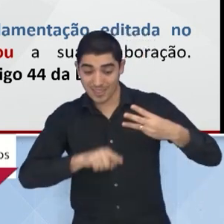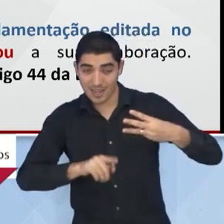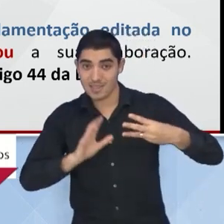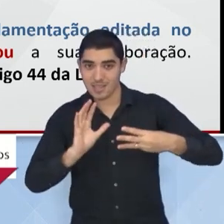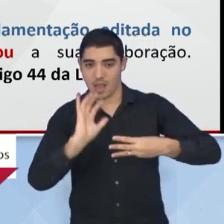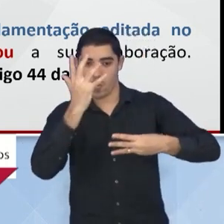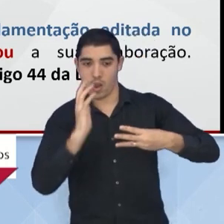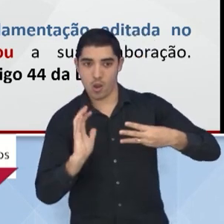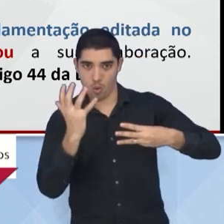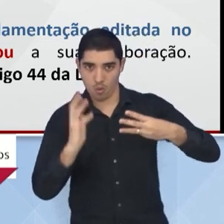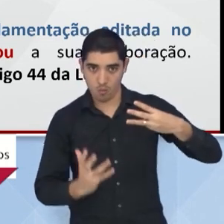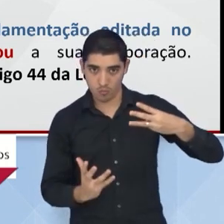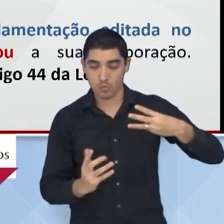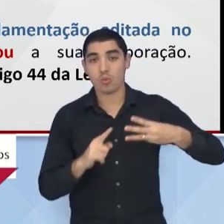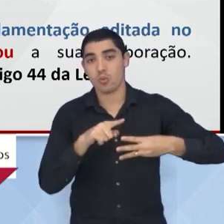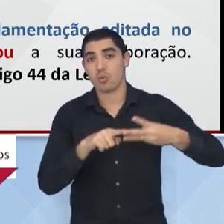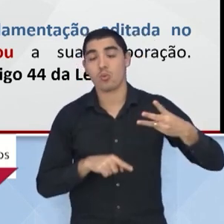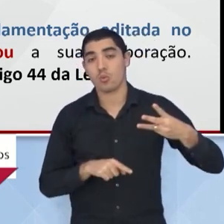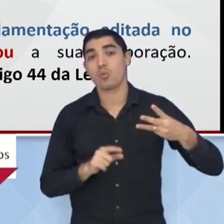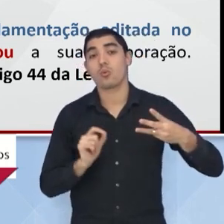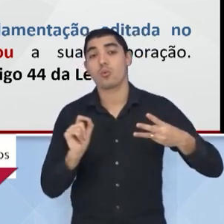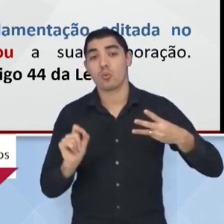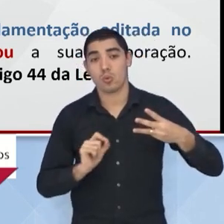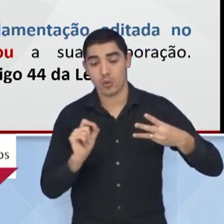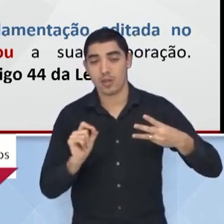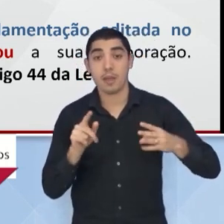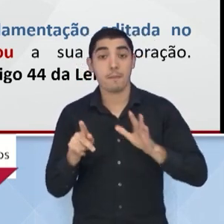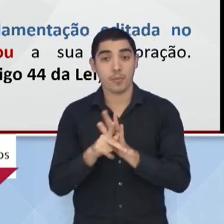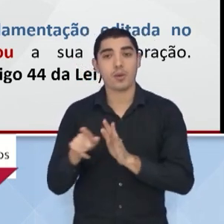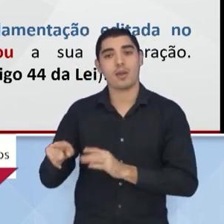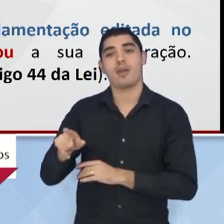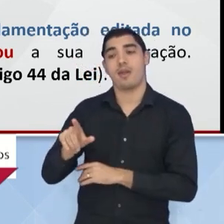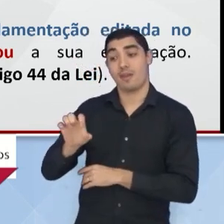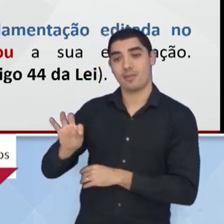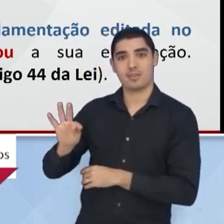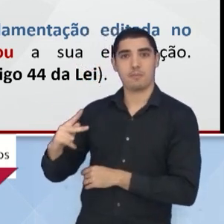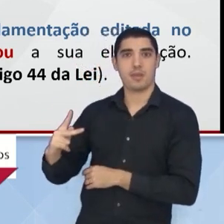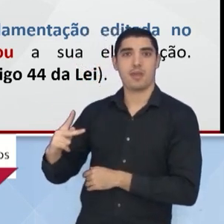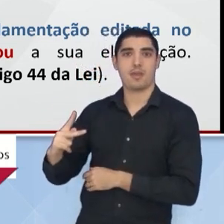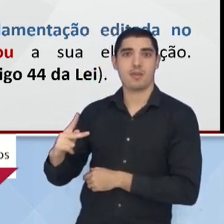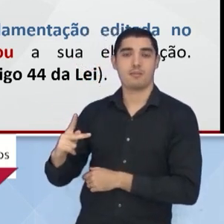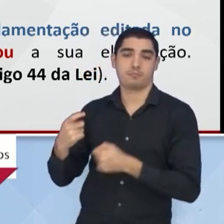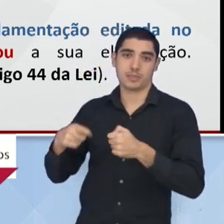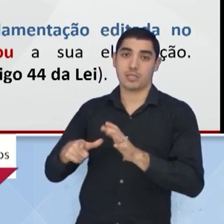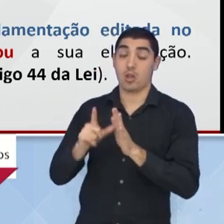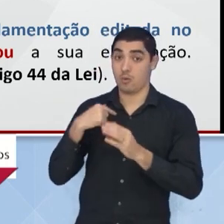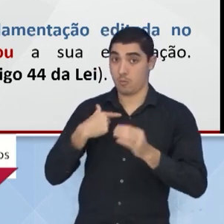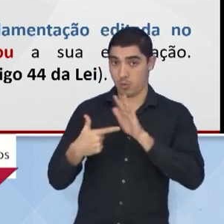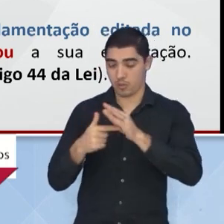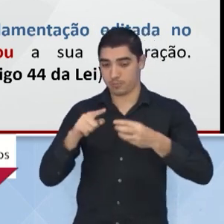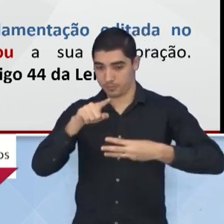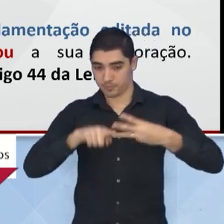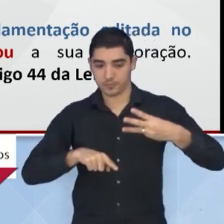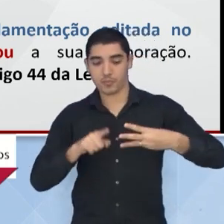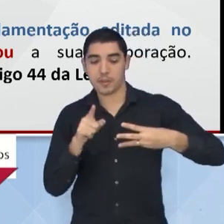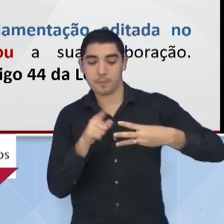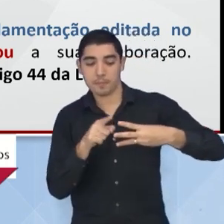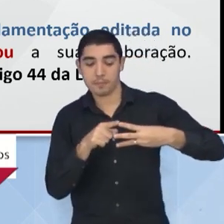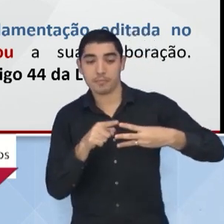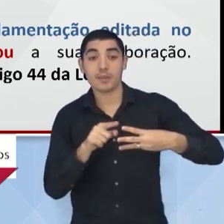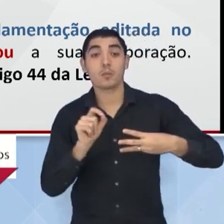prévios a respeito de exame eh de estudo técnico preliminar Então vou trazer aqui para vocês esses três casos primeiro